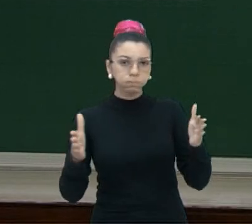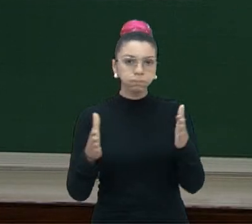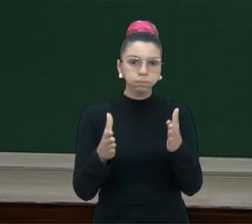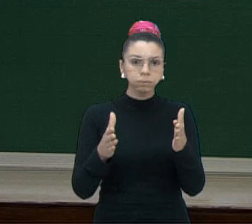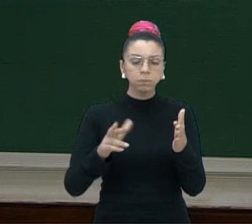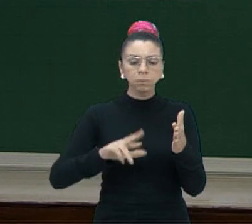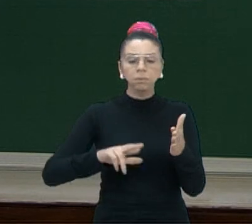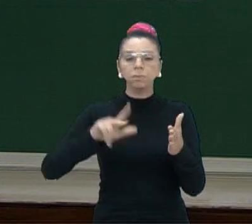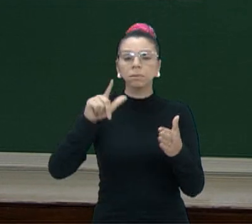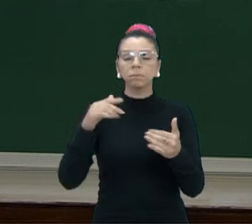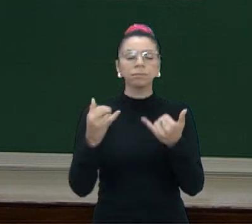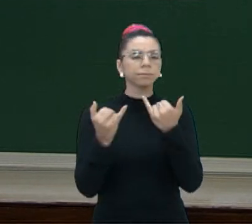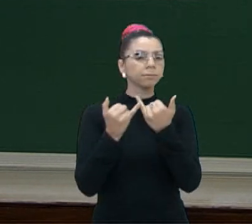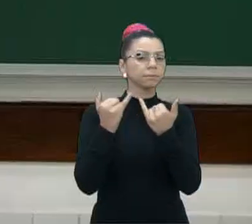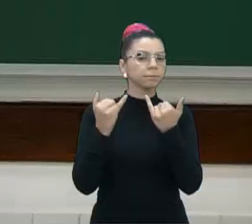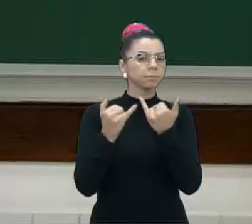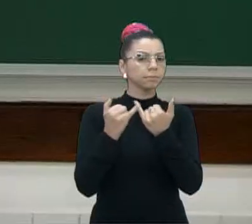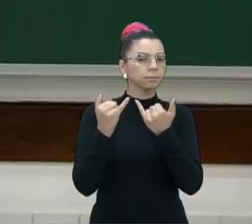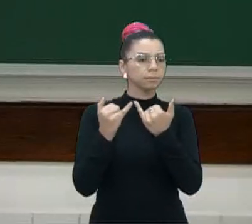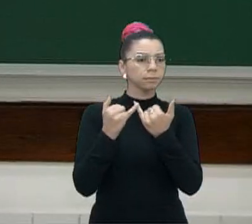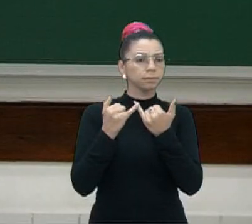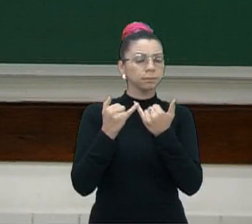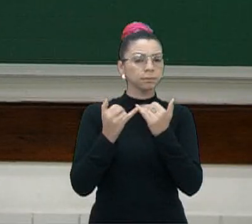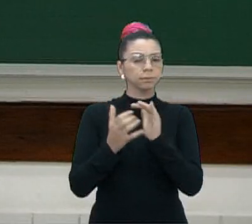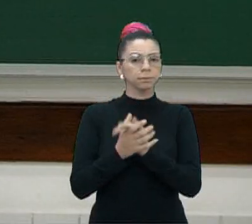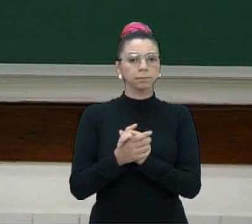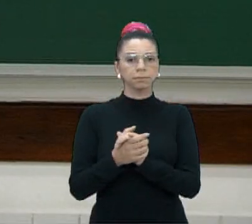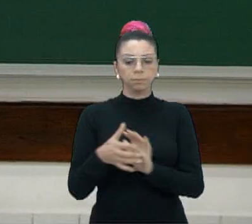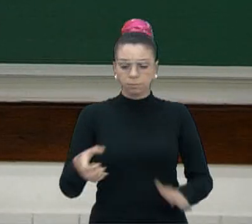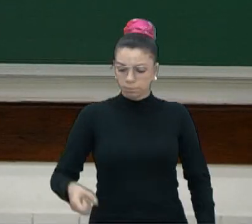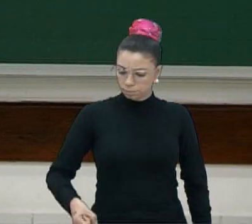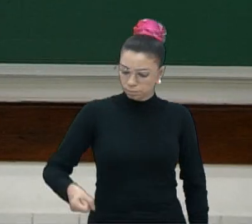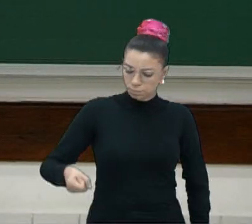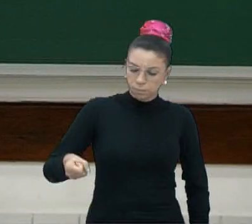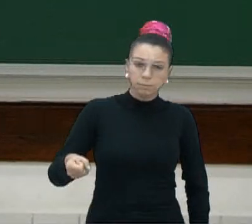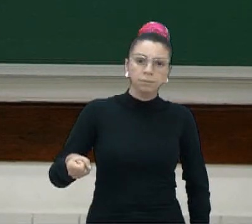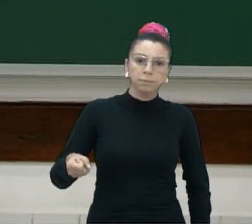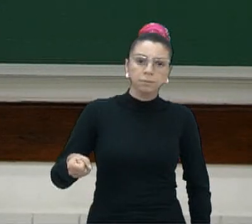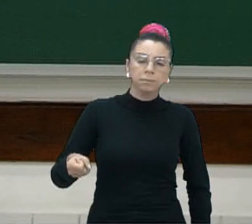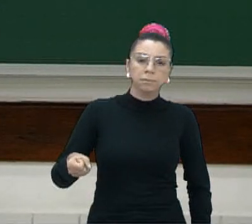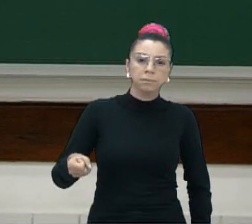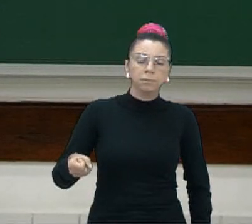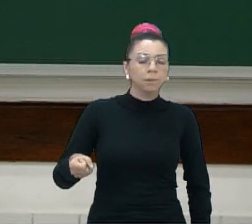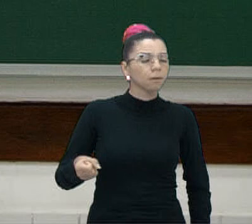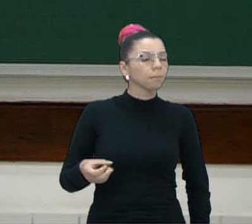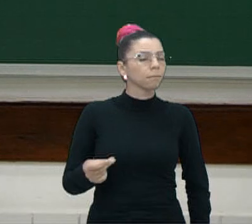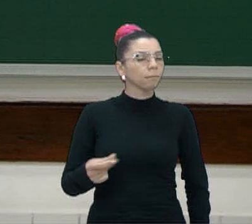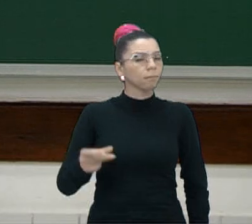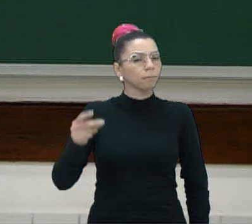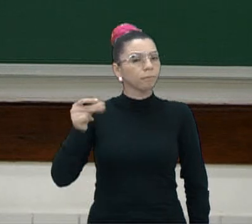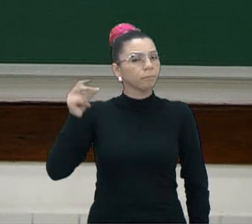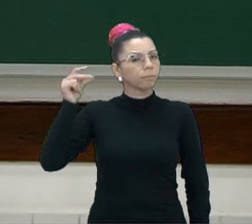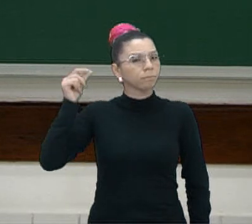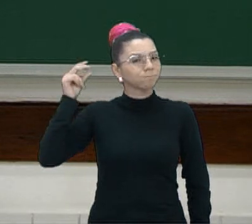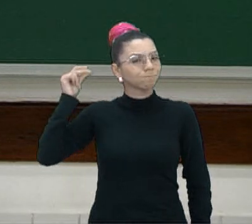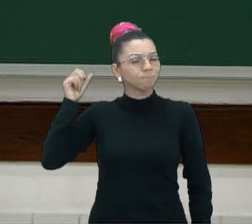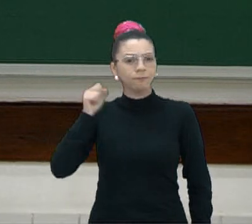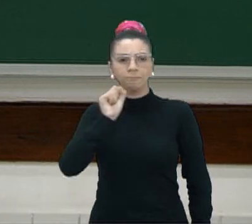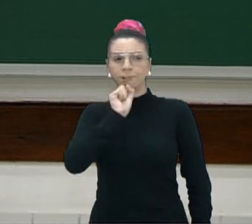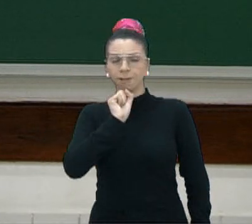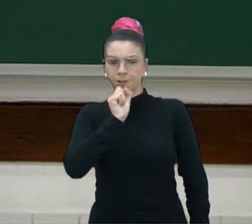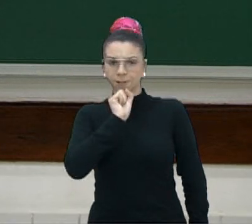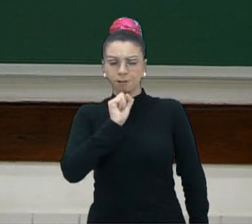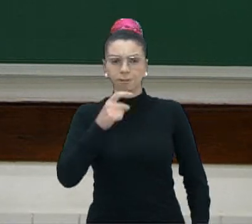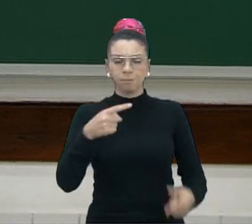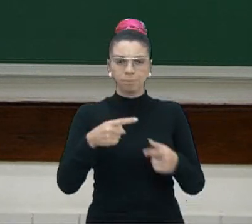diferentes. Parece que essas malas elas são malas mais antigas, né, pelo